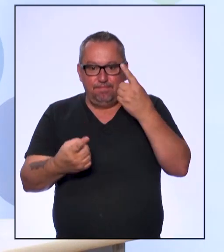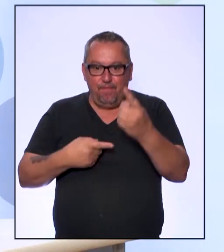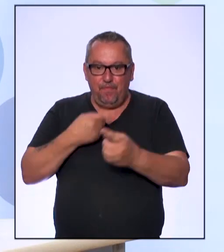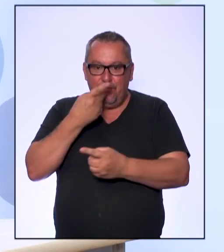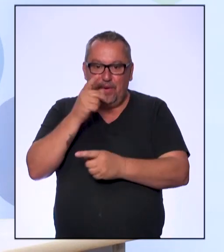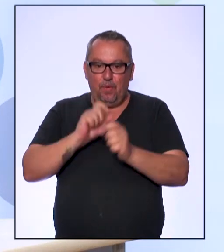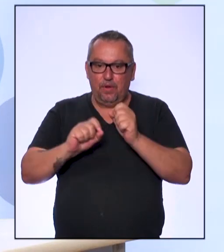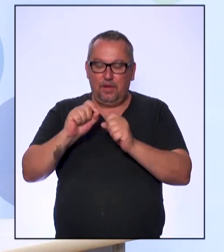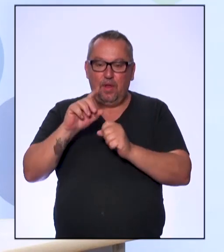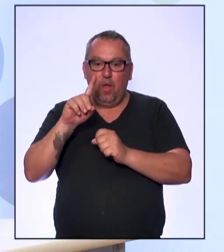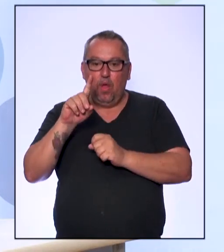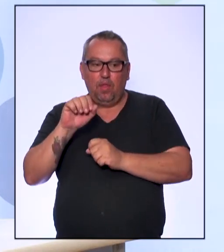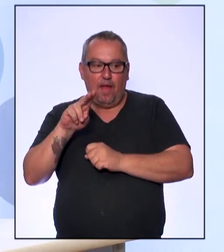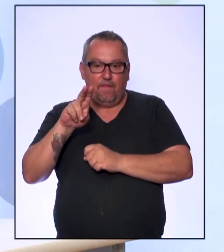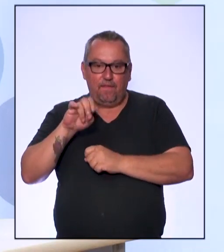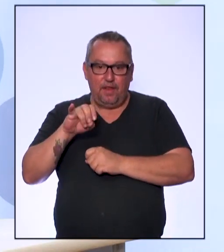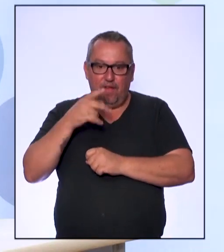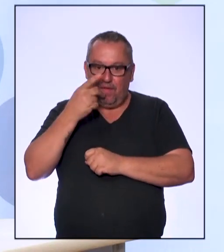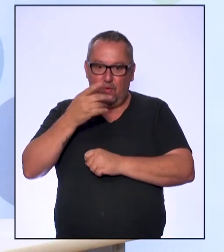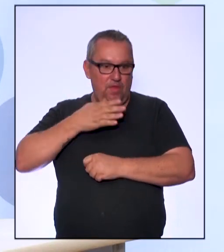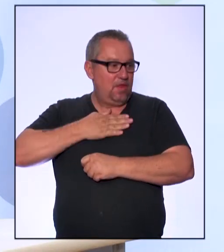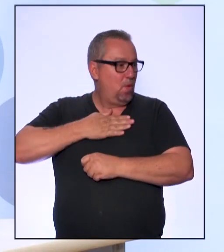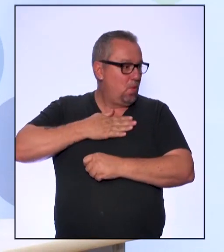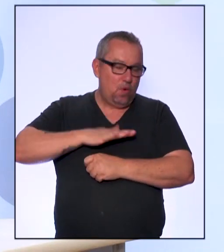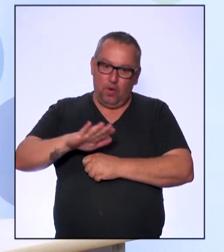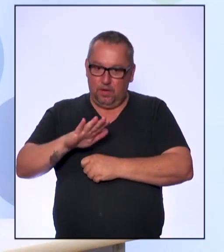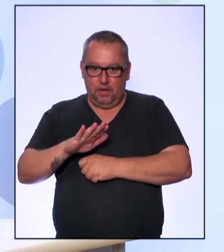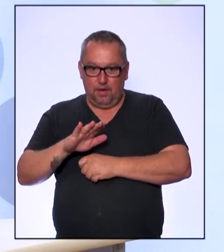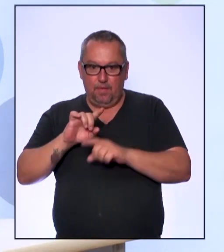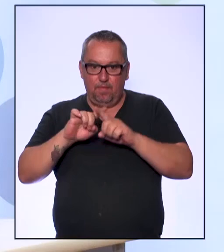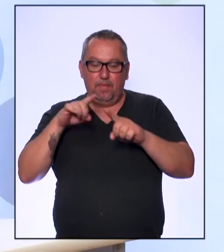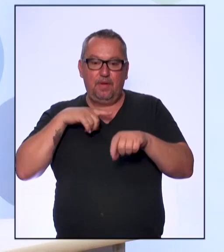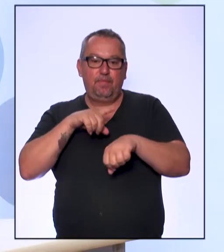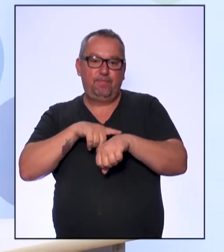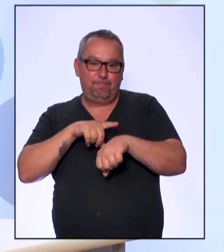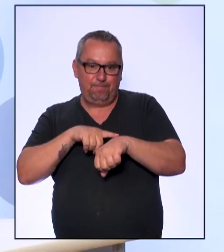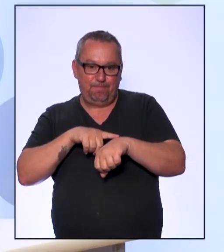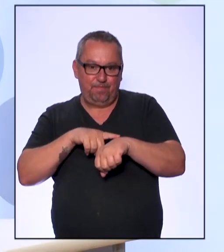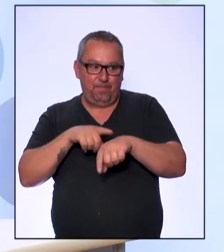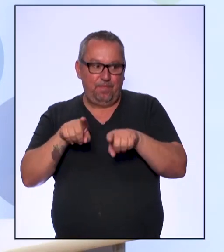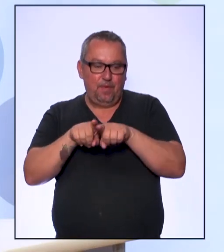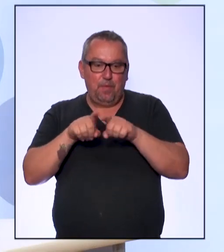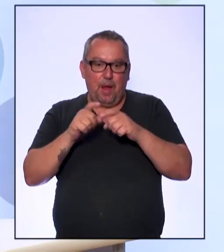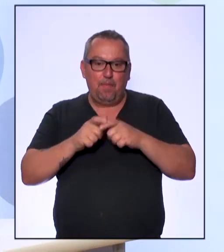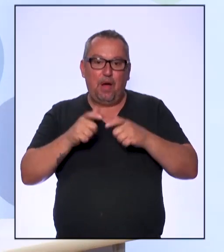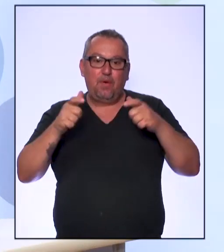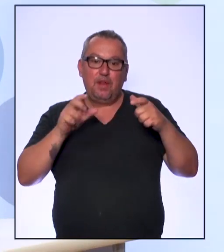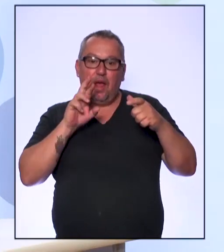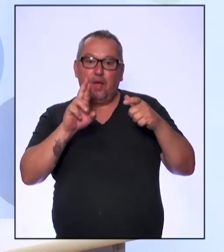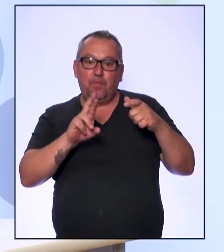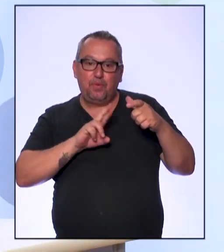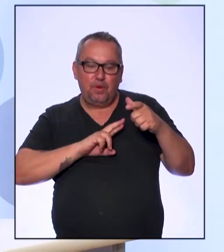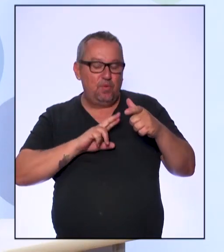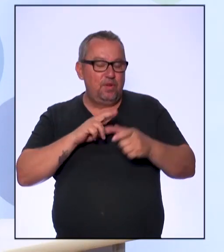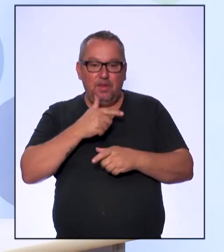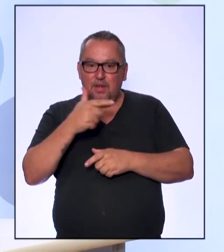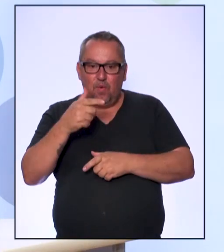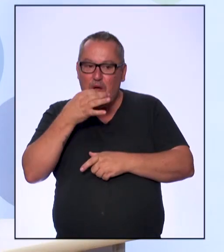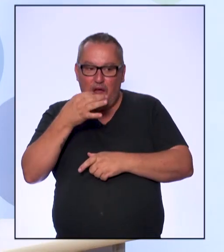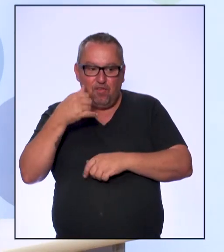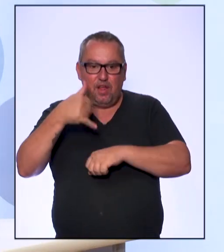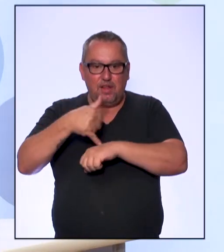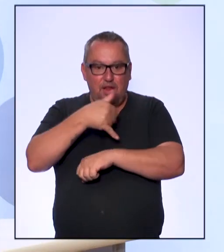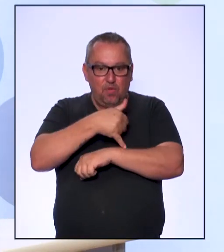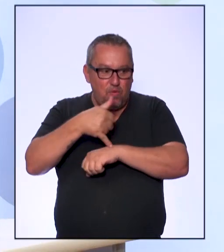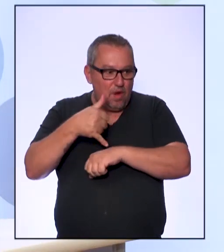disse que não gosta porque estraga a pele momentaneamente. A maioria respondeu que não acha que a tatuagem